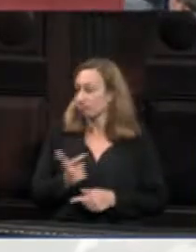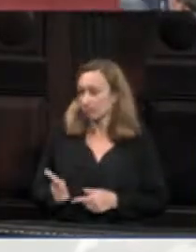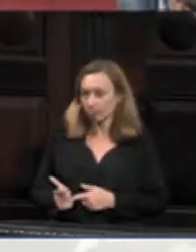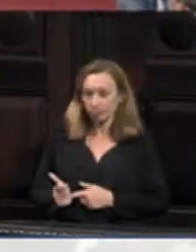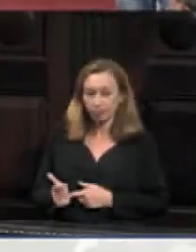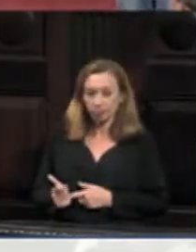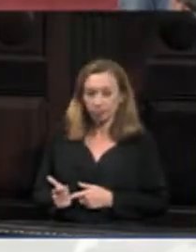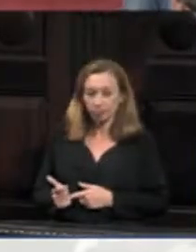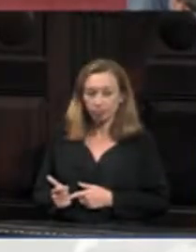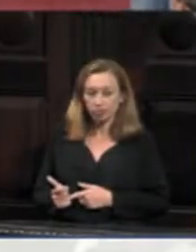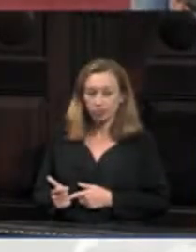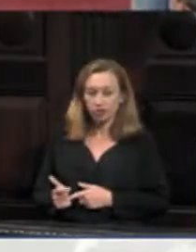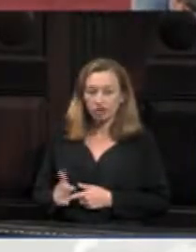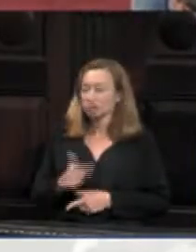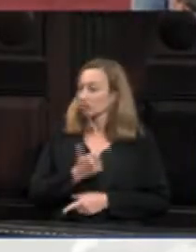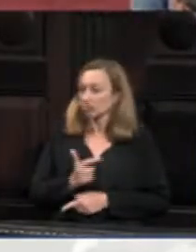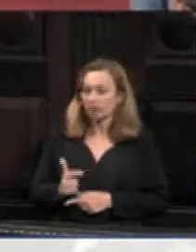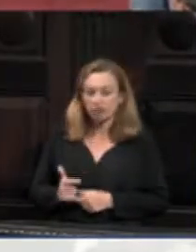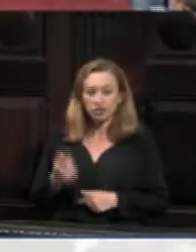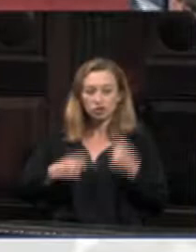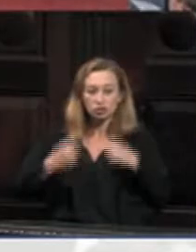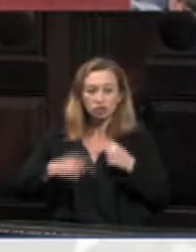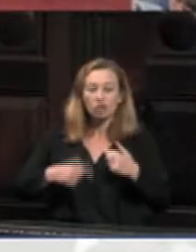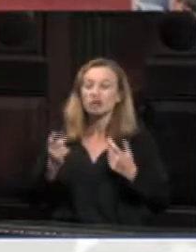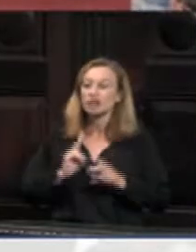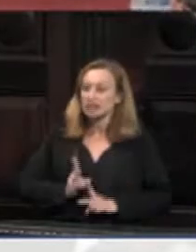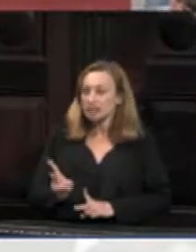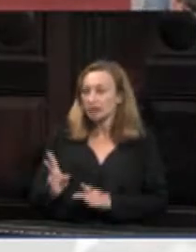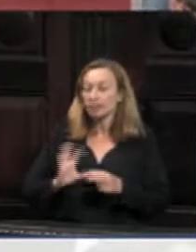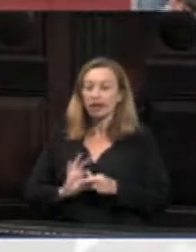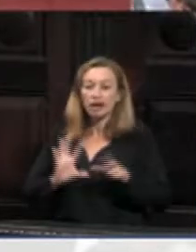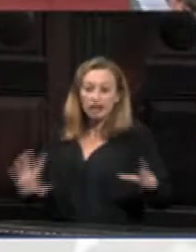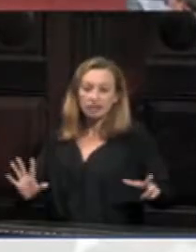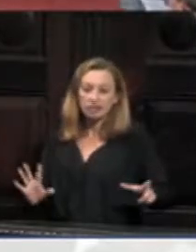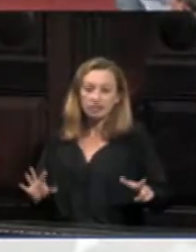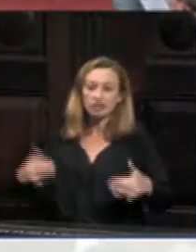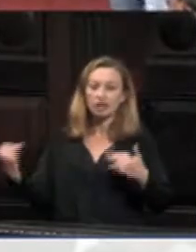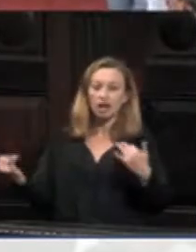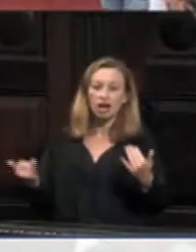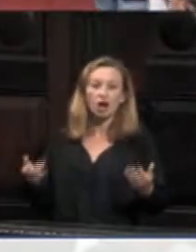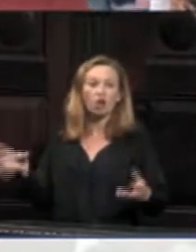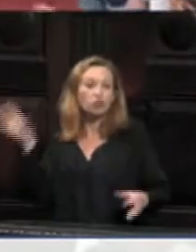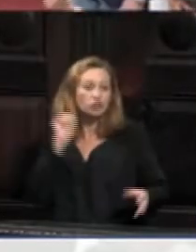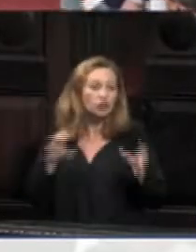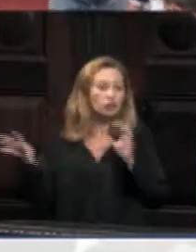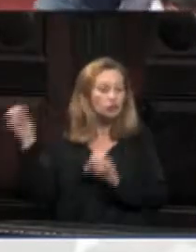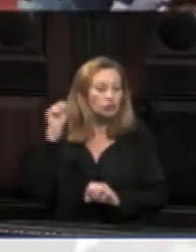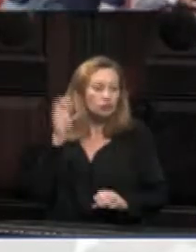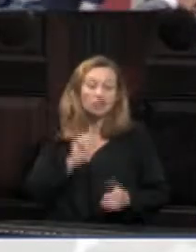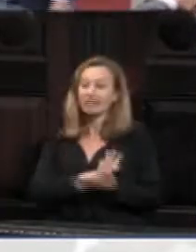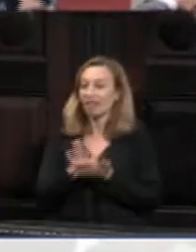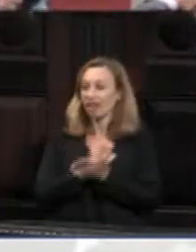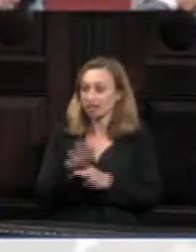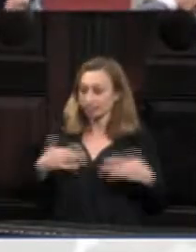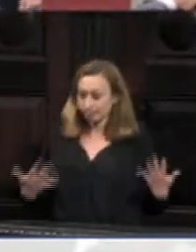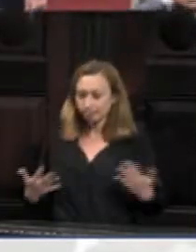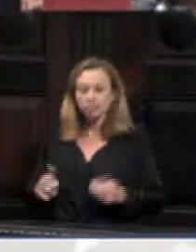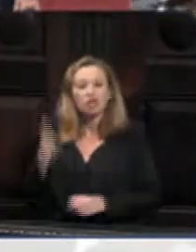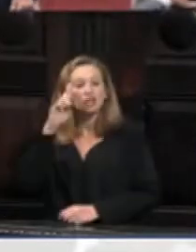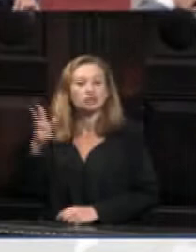discussão não houve. Nós sempre estivemos abertos. Mas agora nós avançamos aqui, mas avançamos.